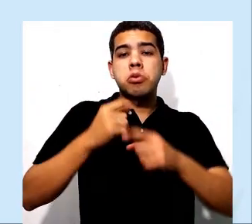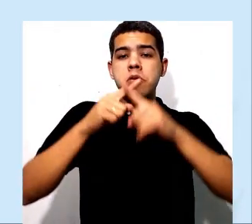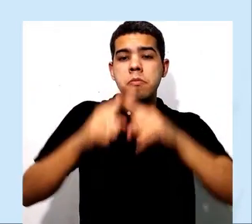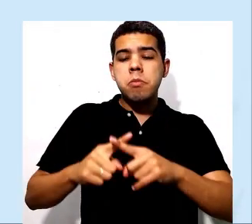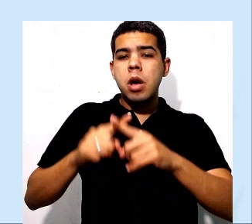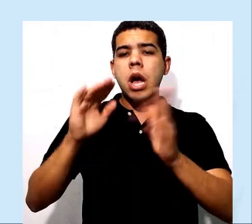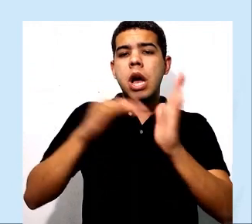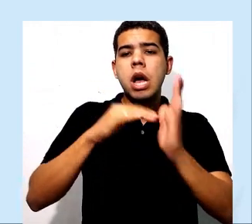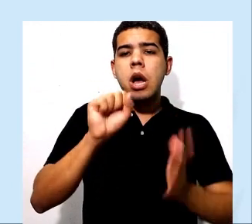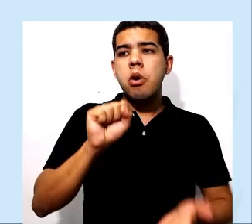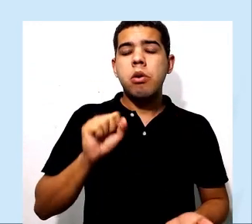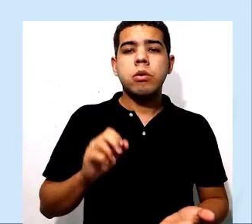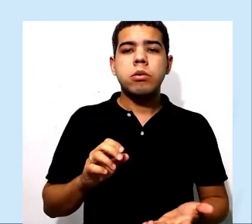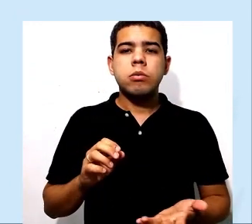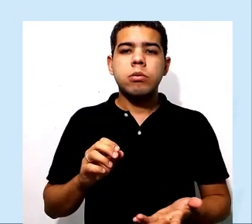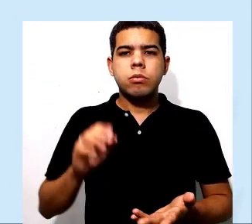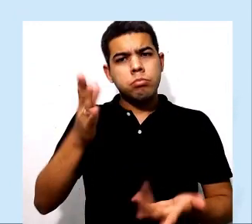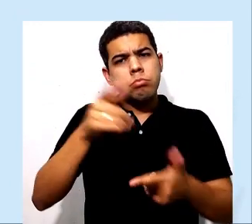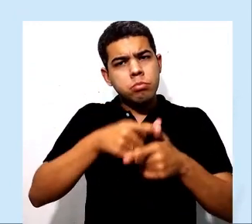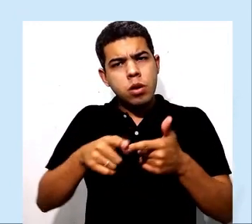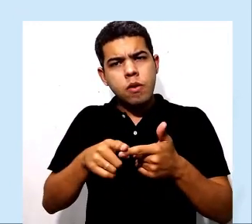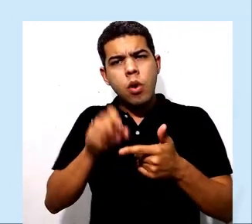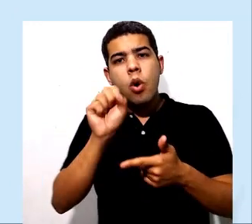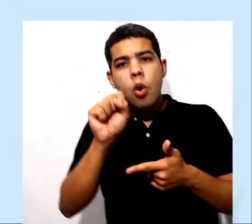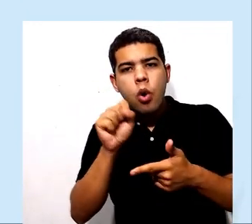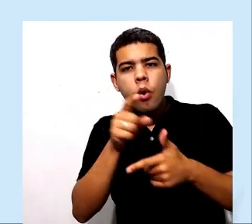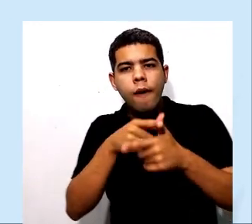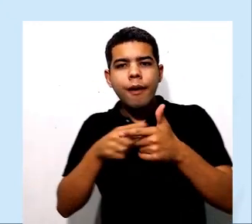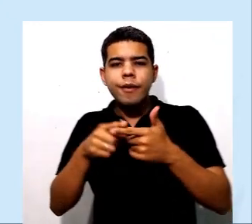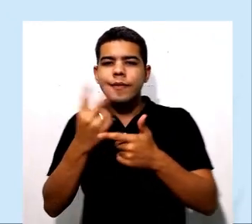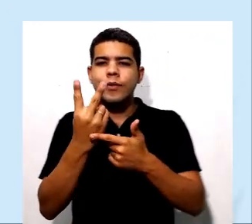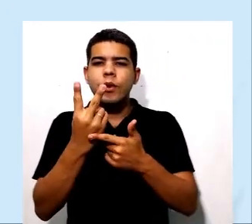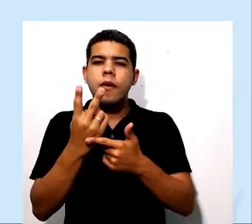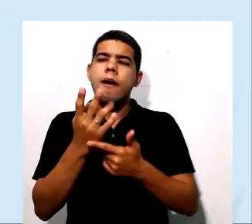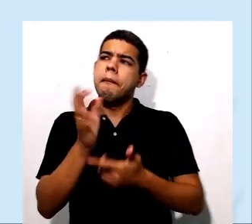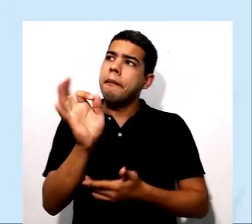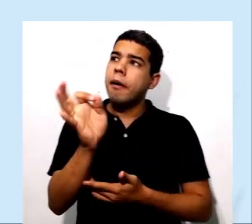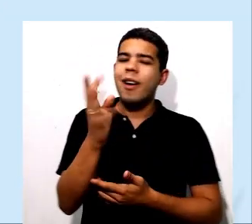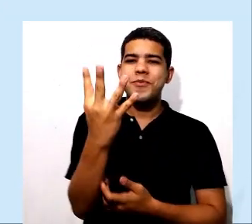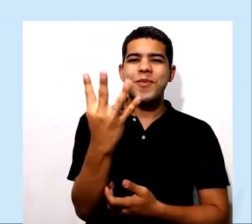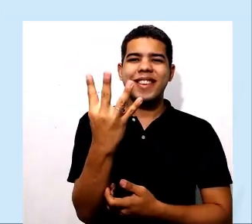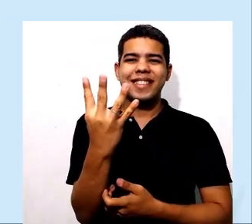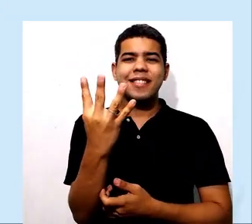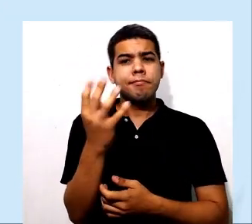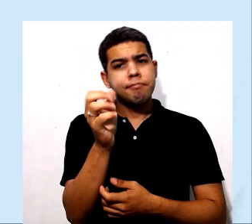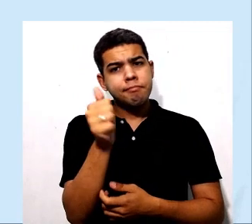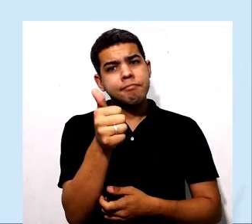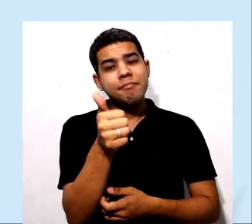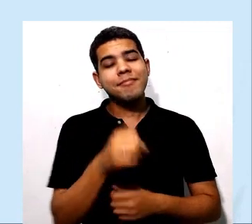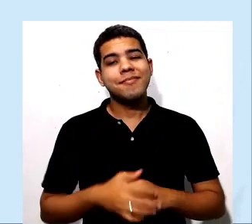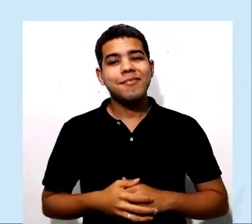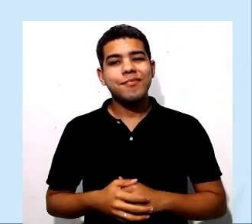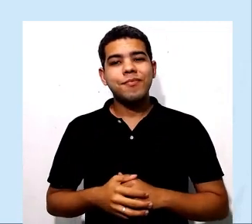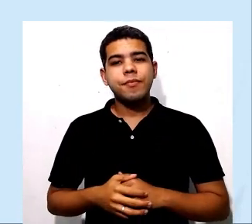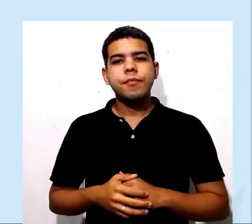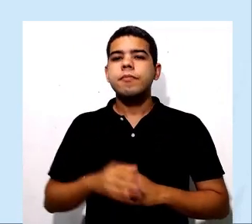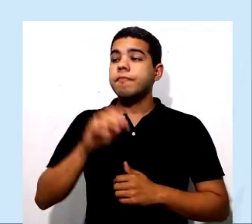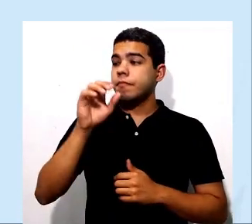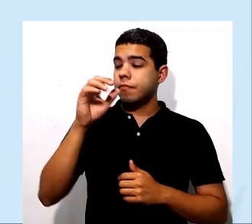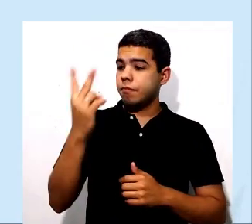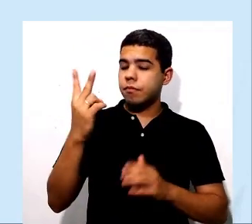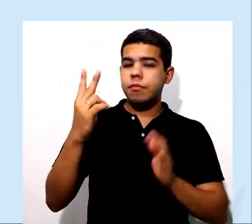2. Ah, você vai dizer, 4. Beleza. Então, de 2 para chegar em 8, multiplicou por